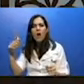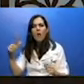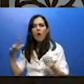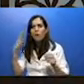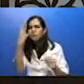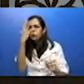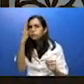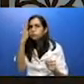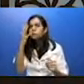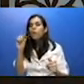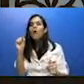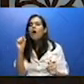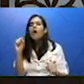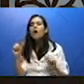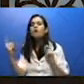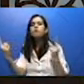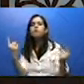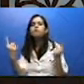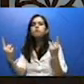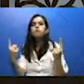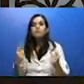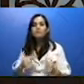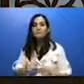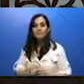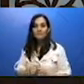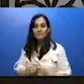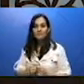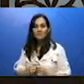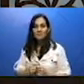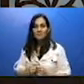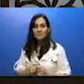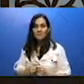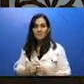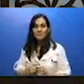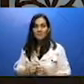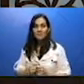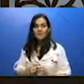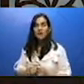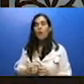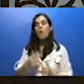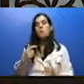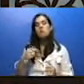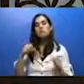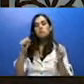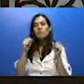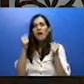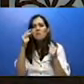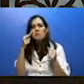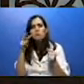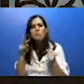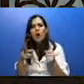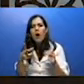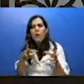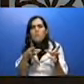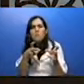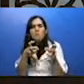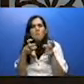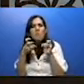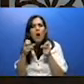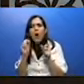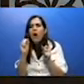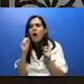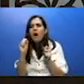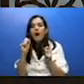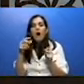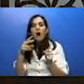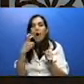que é afiguram tá então isso eu vou explorar oralidade o reconhecimento da foto da